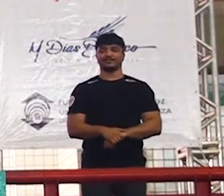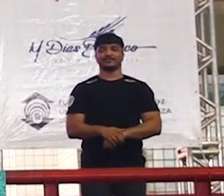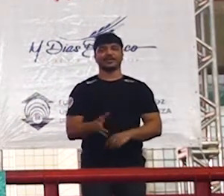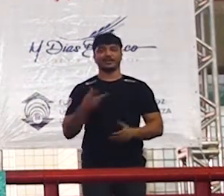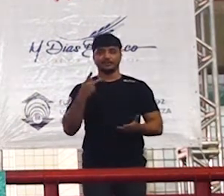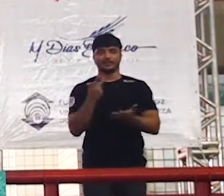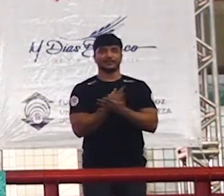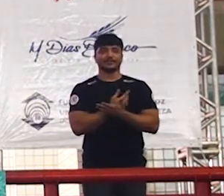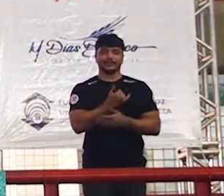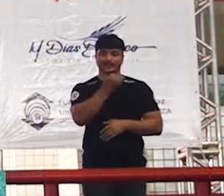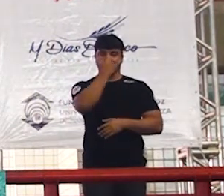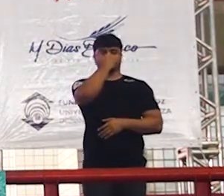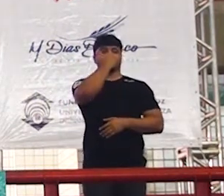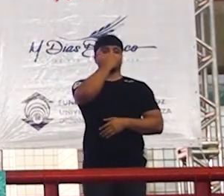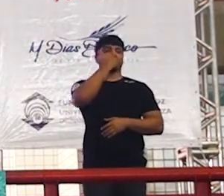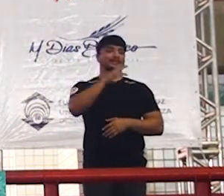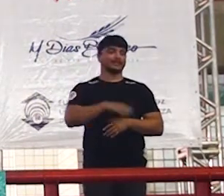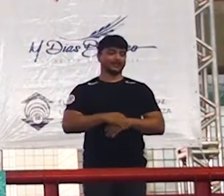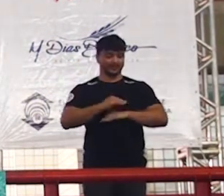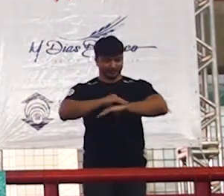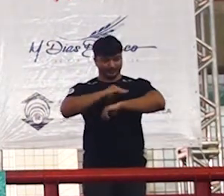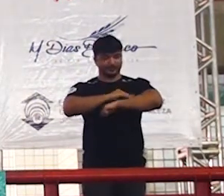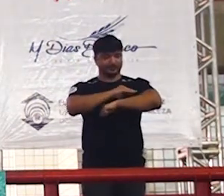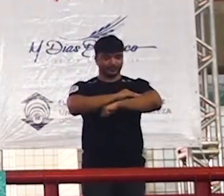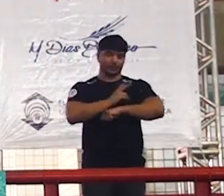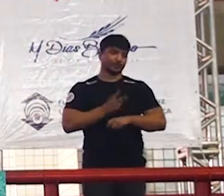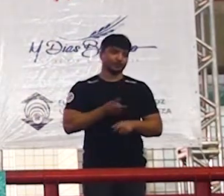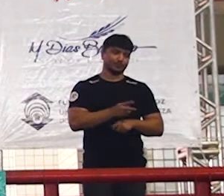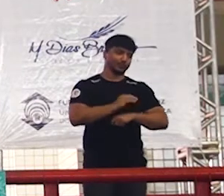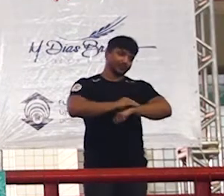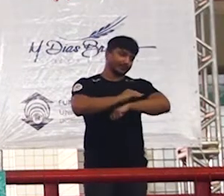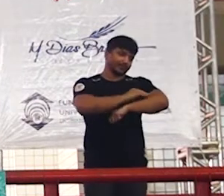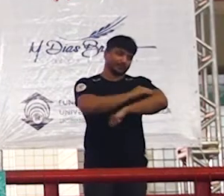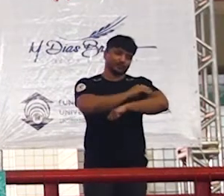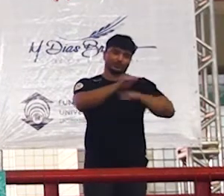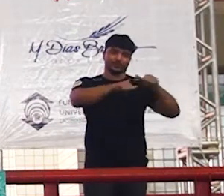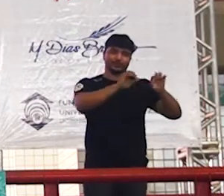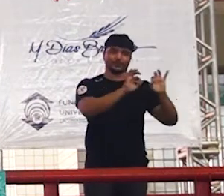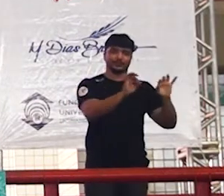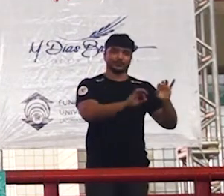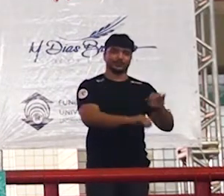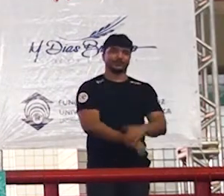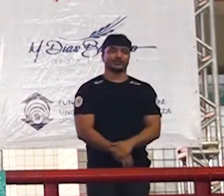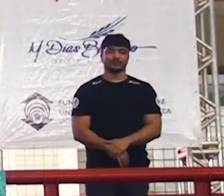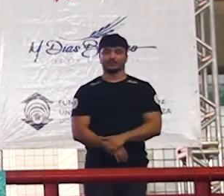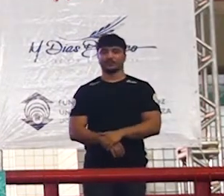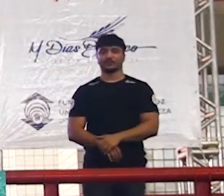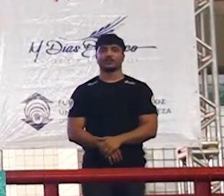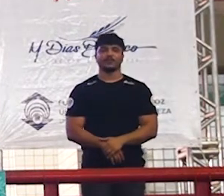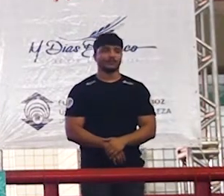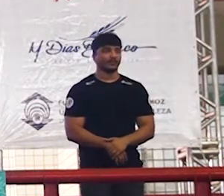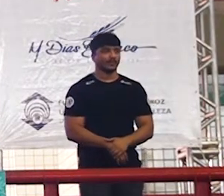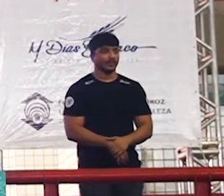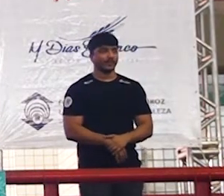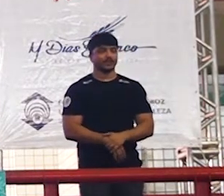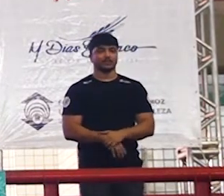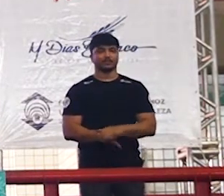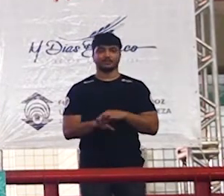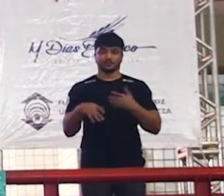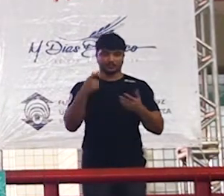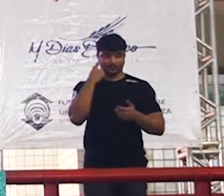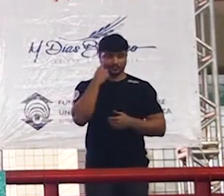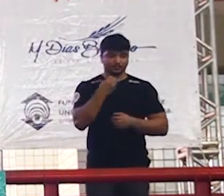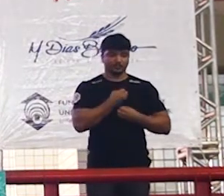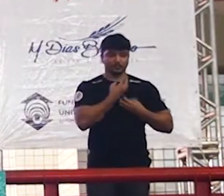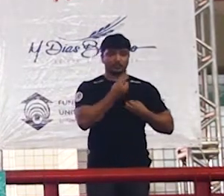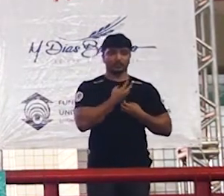Aí quebra a cara, né? O sapo se mostra meramente sapo. Então bola para frente. Olha esse poeminha